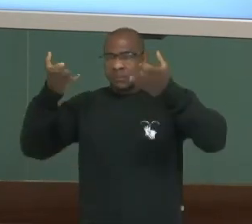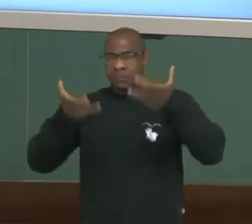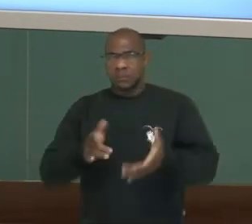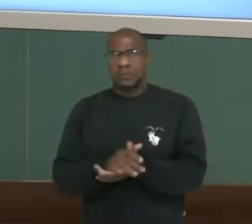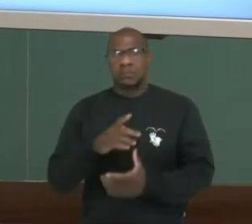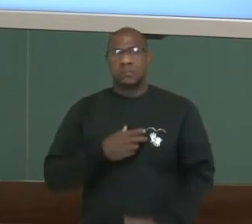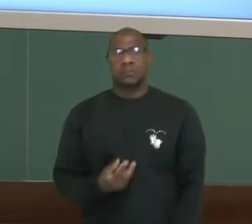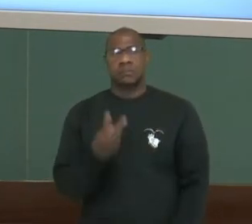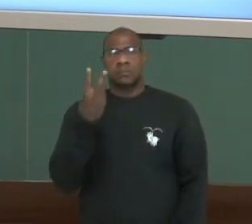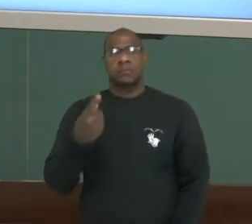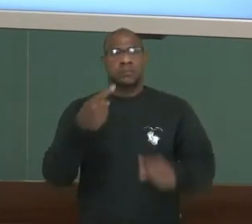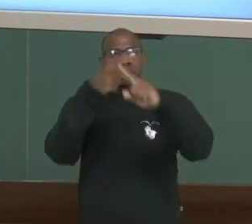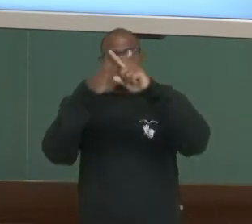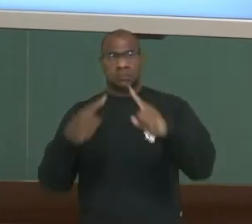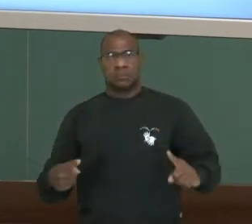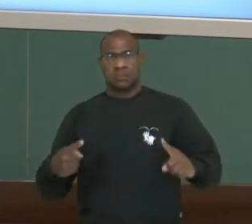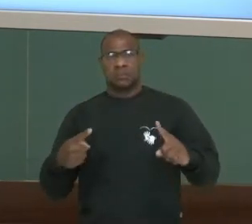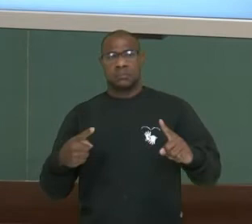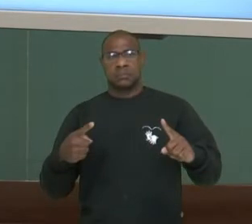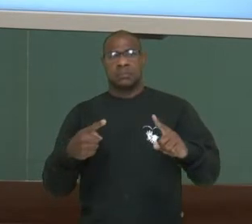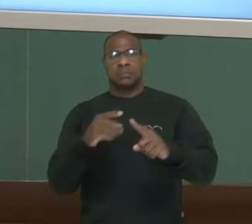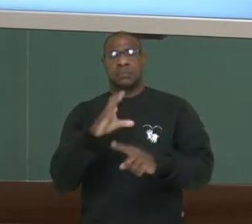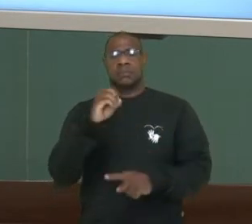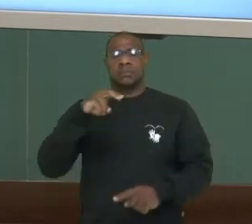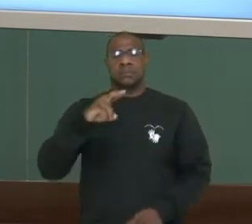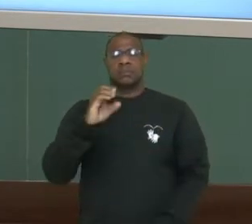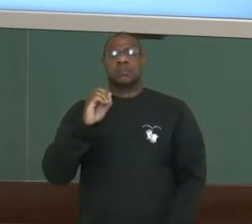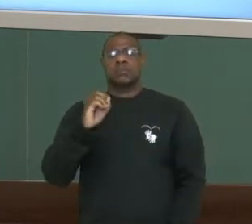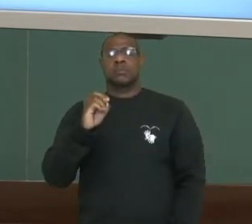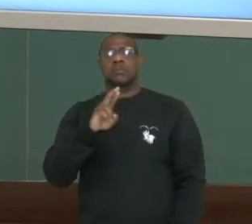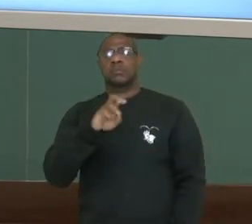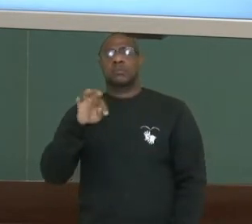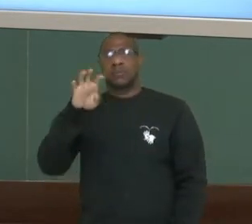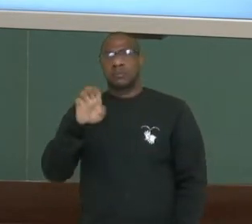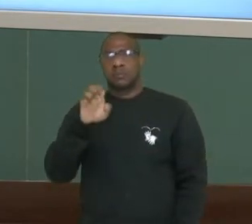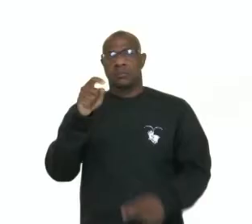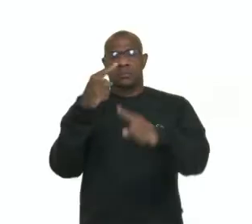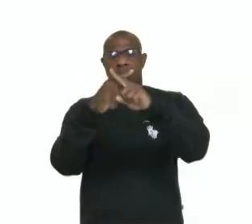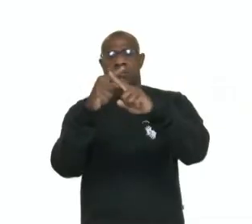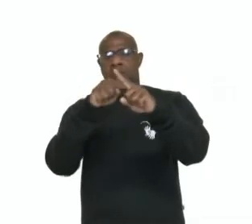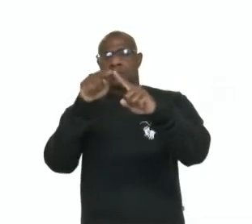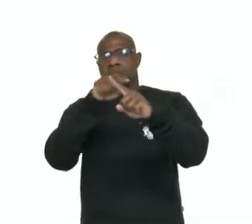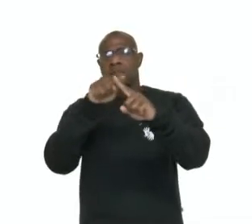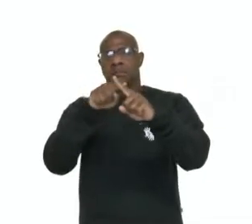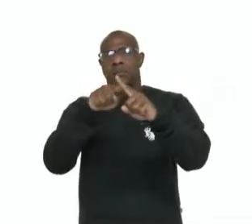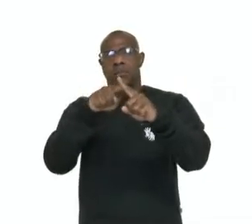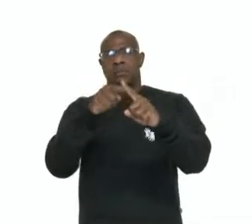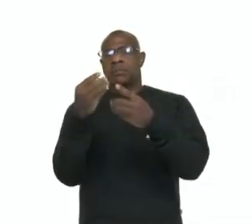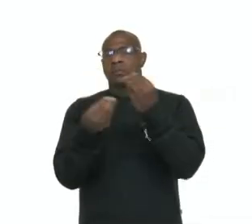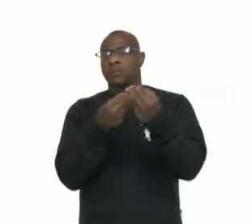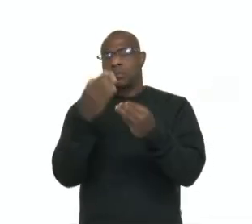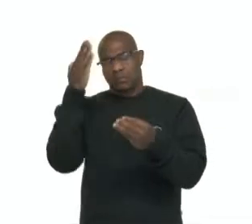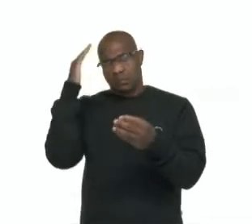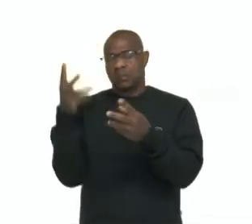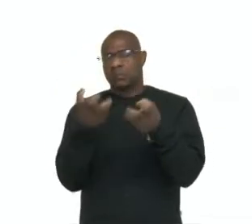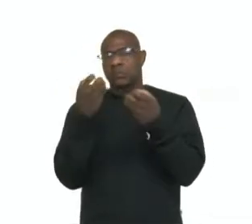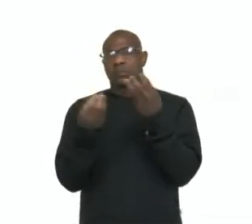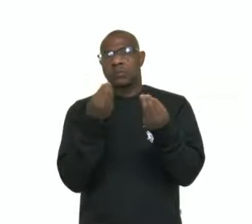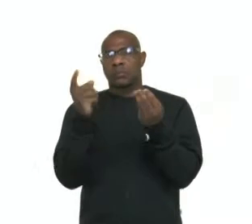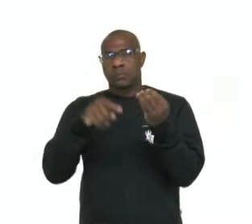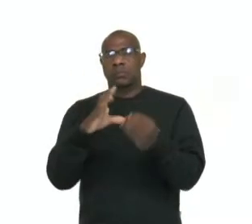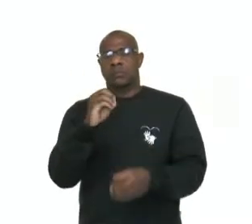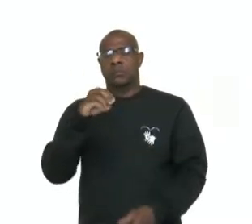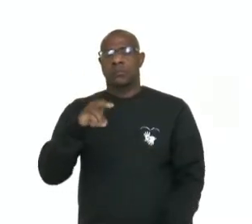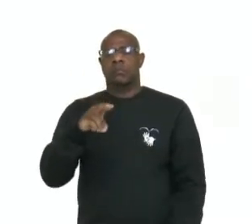duas retas que são concorrentes aqui neste ponto aqui, tá? E como é que eu sei que elas são